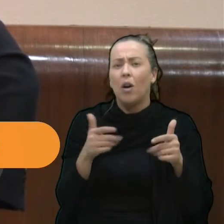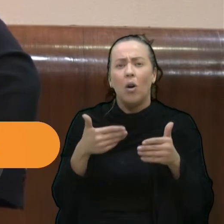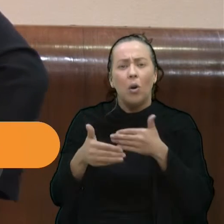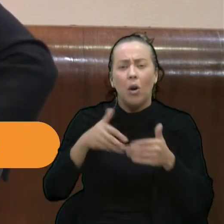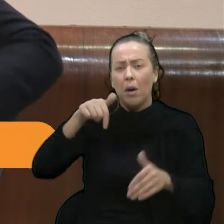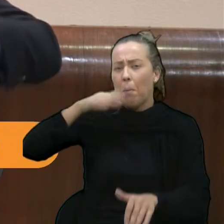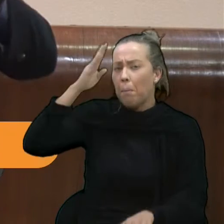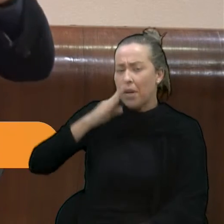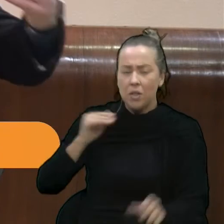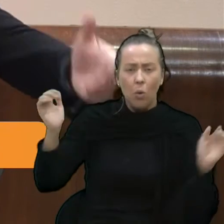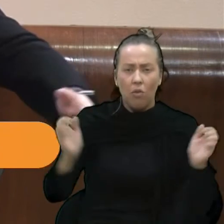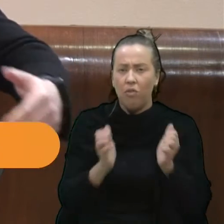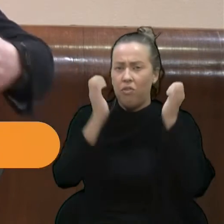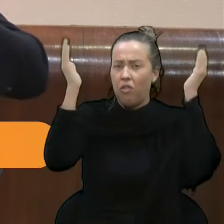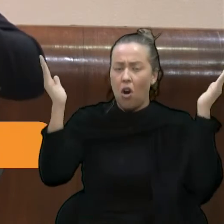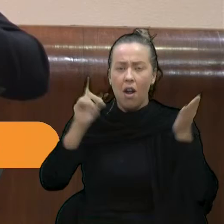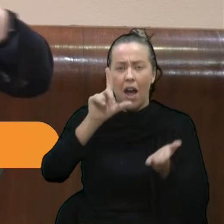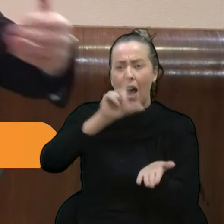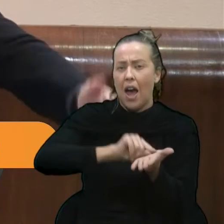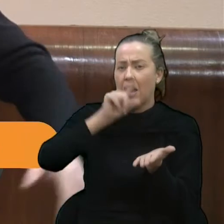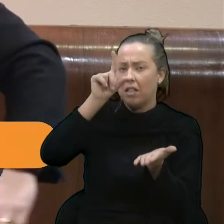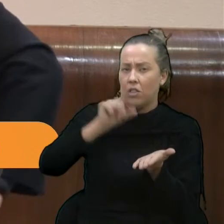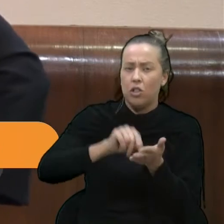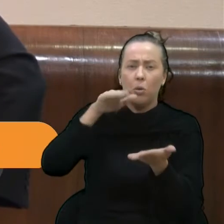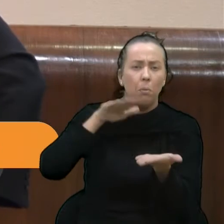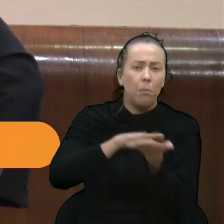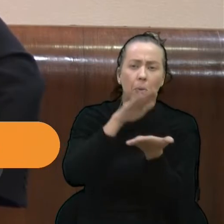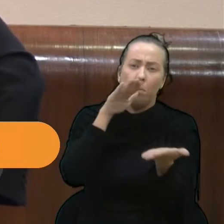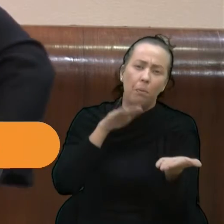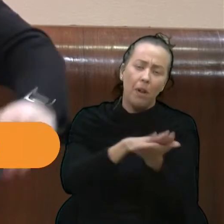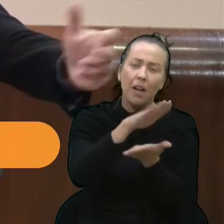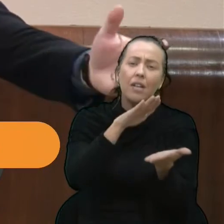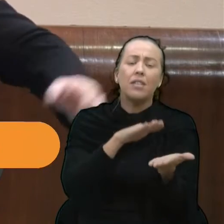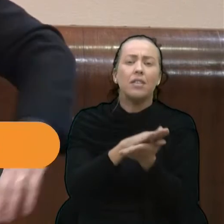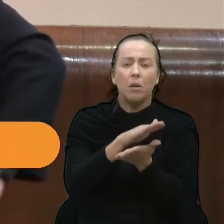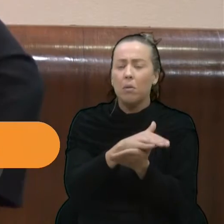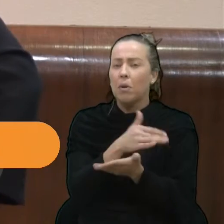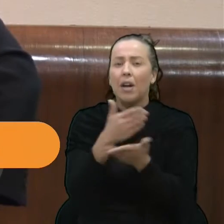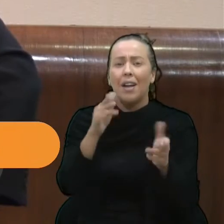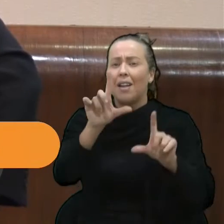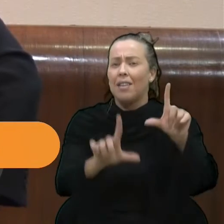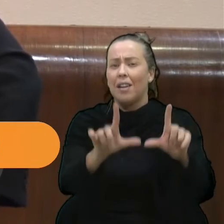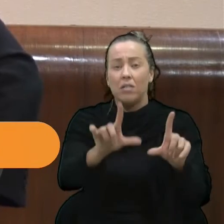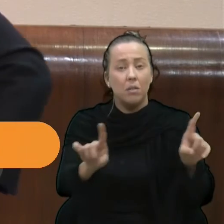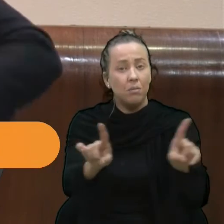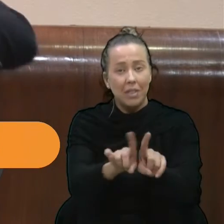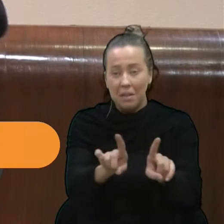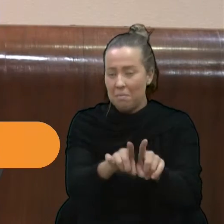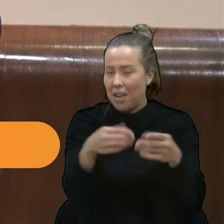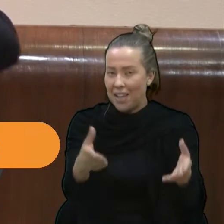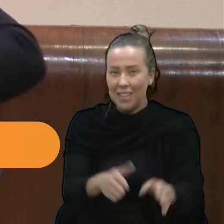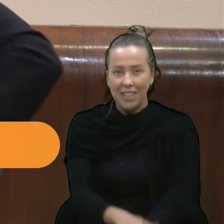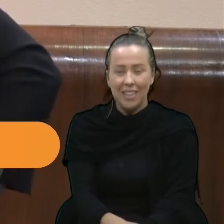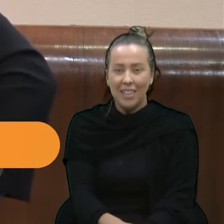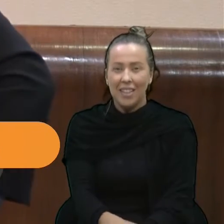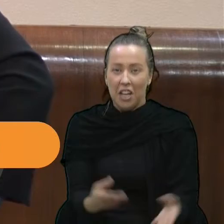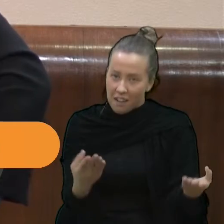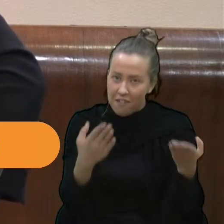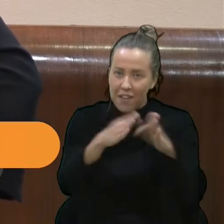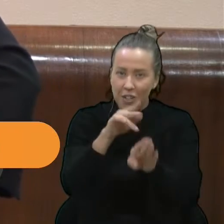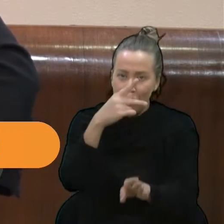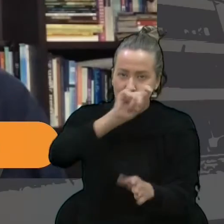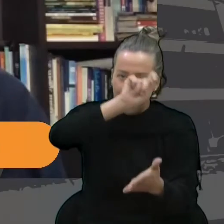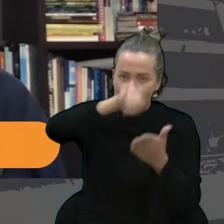do Brasil, sejam em artigos, em publicações, e seja ele para a televisão, que seja. Fecha com a tua